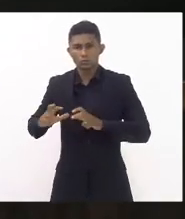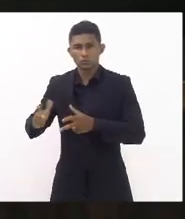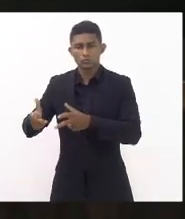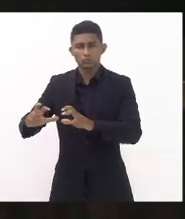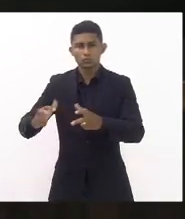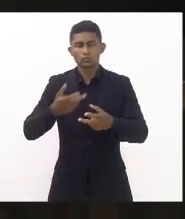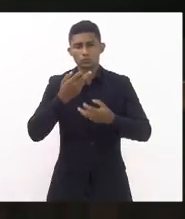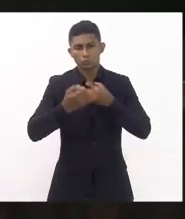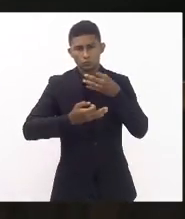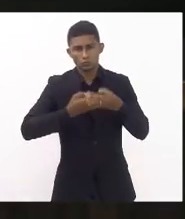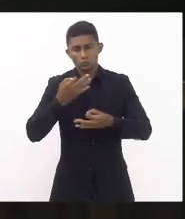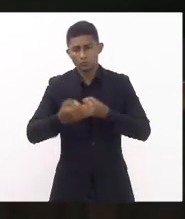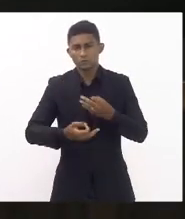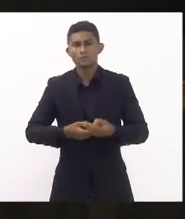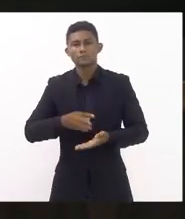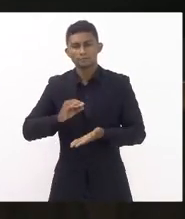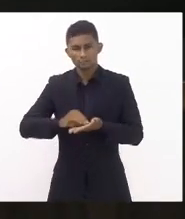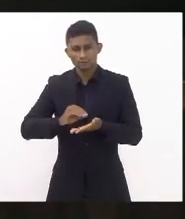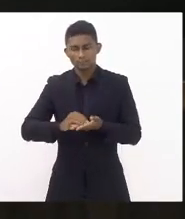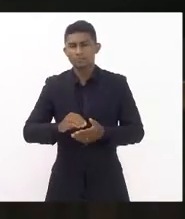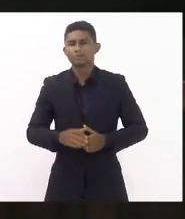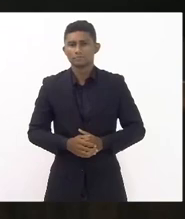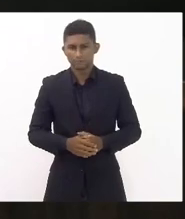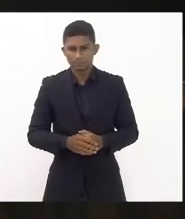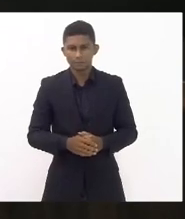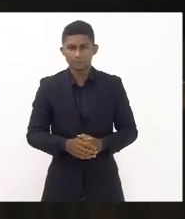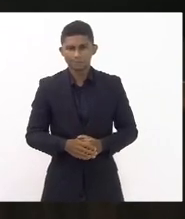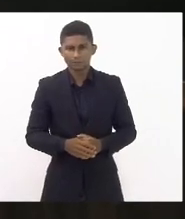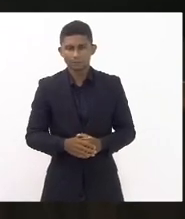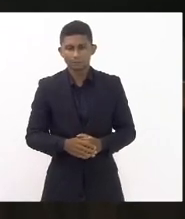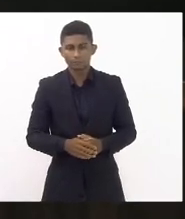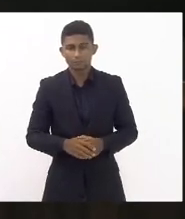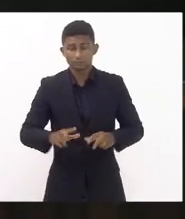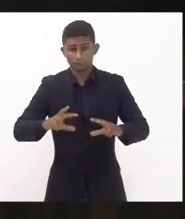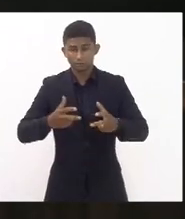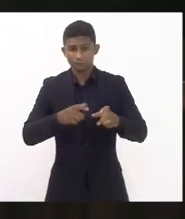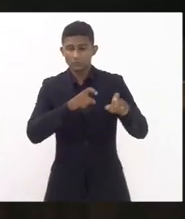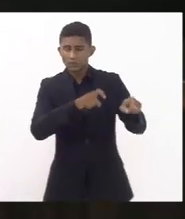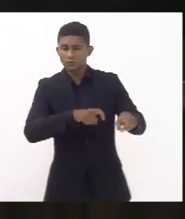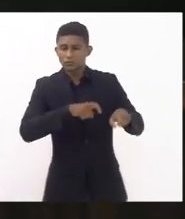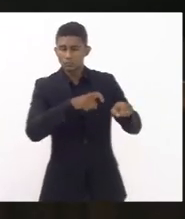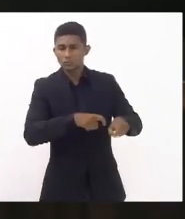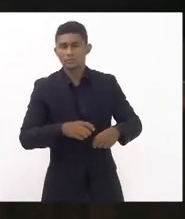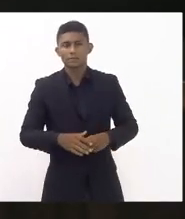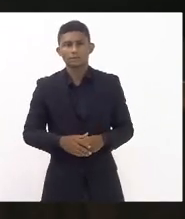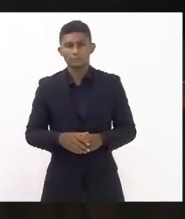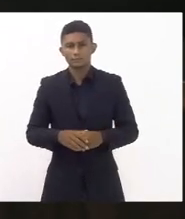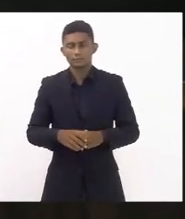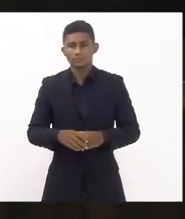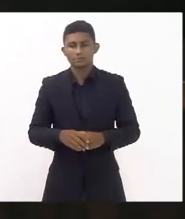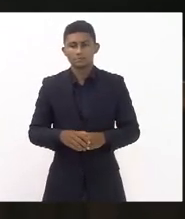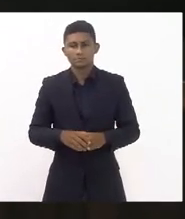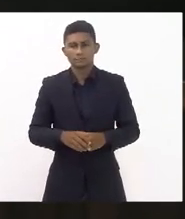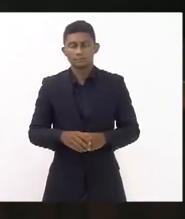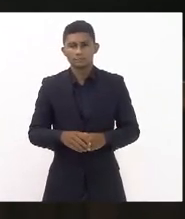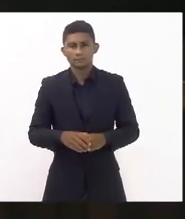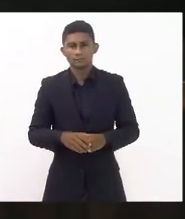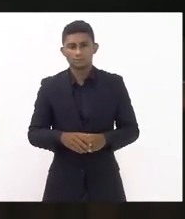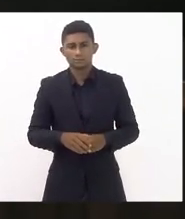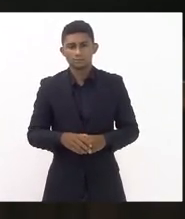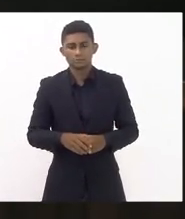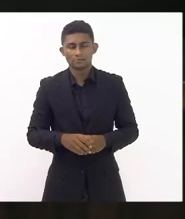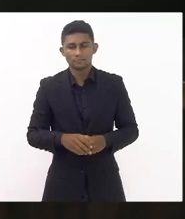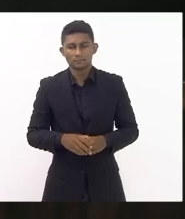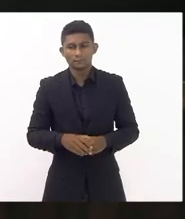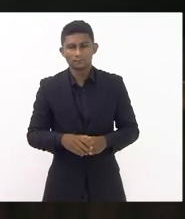Urbanas, Habitação e Assuntos Fundiários, Defesa do Meio Ambiente, de Agricultura, Pecuária e Política Rural, Agrária e